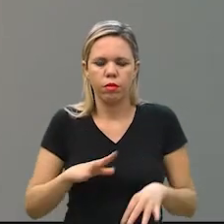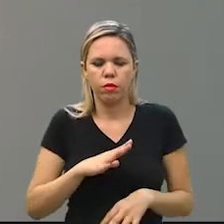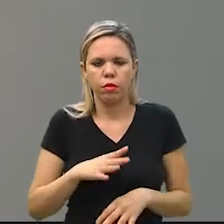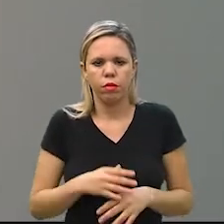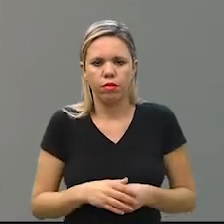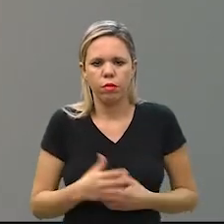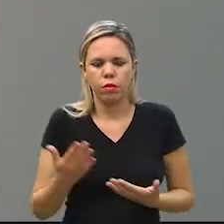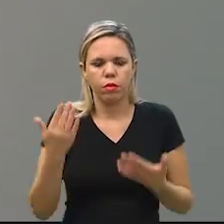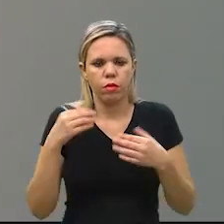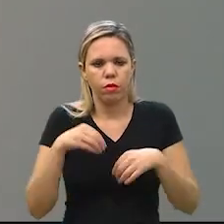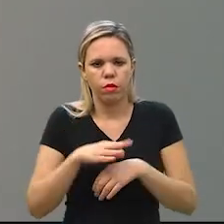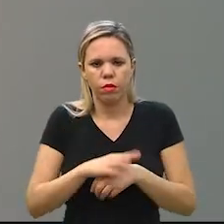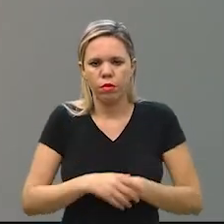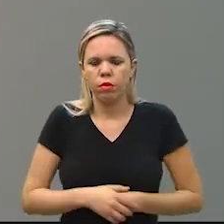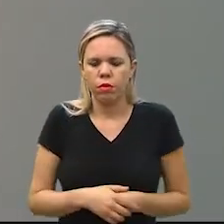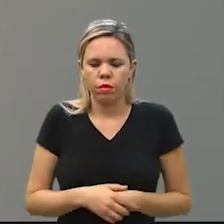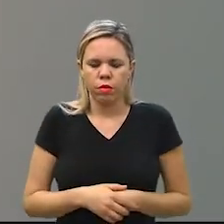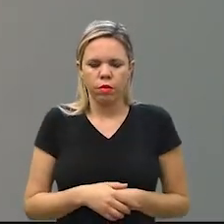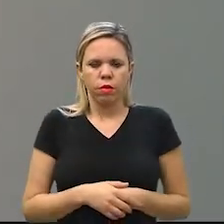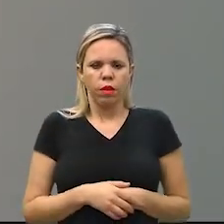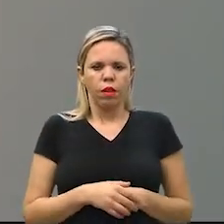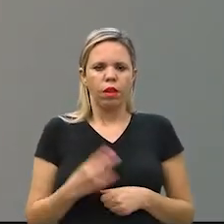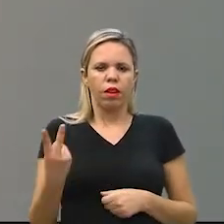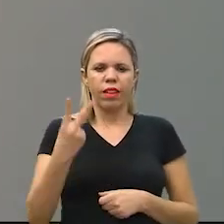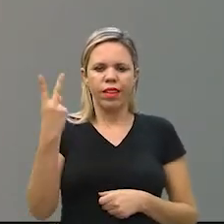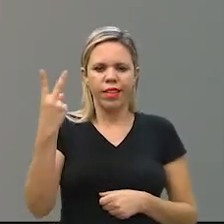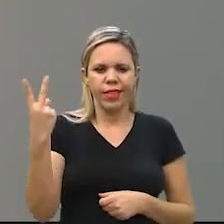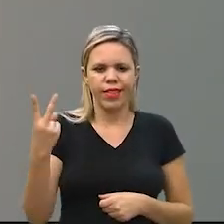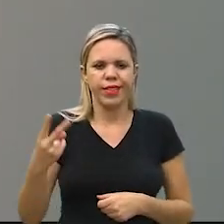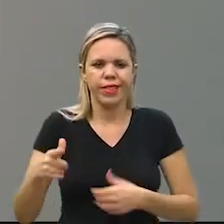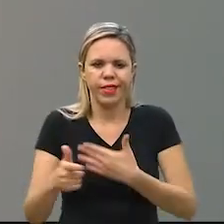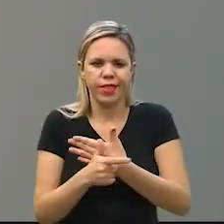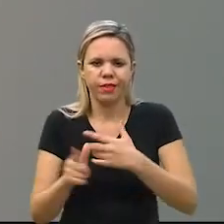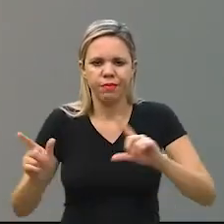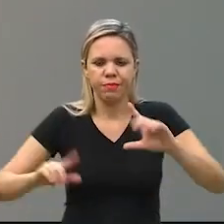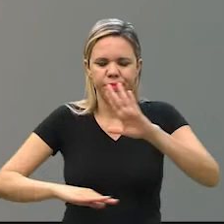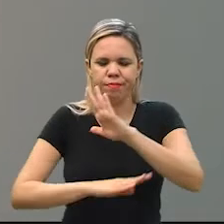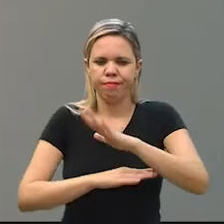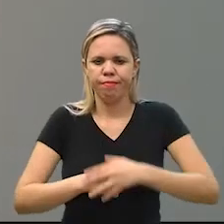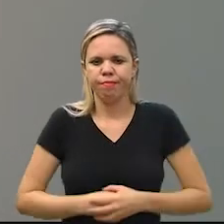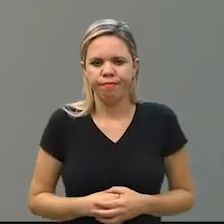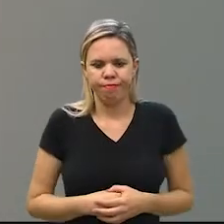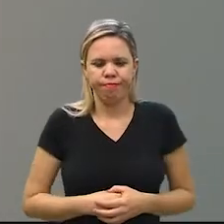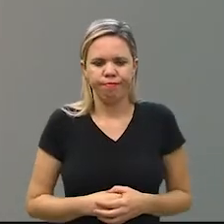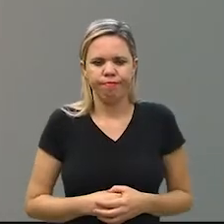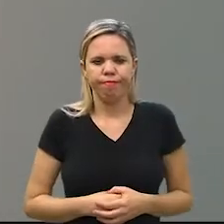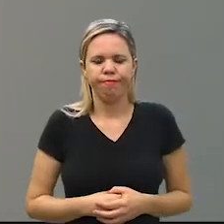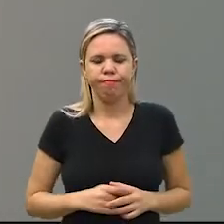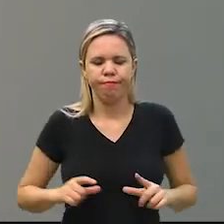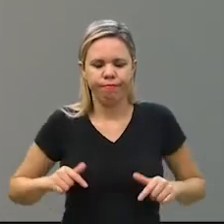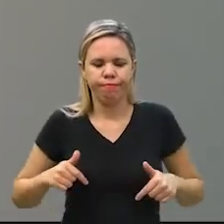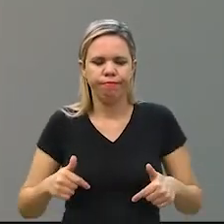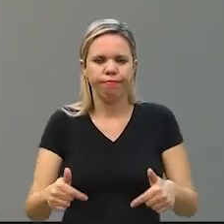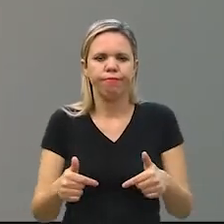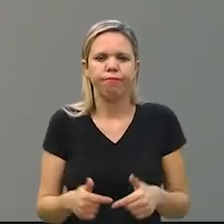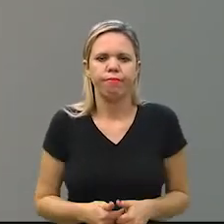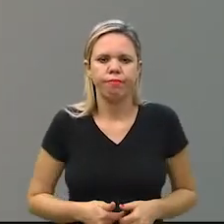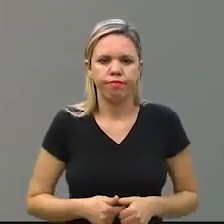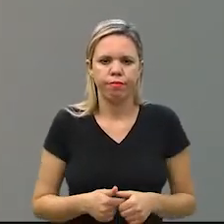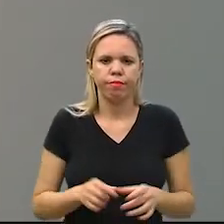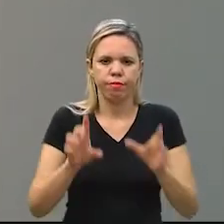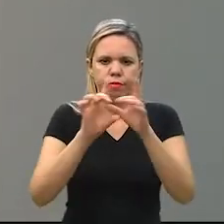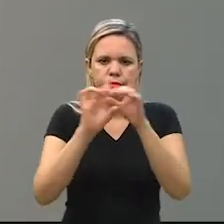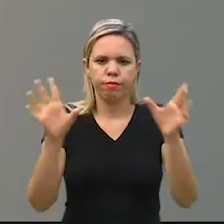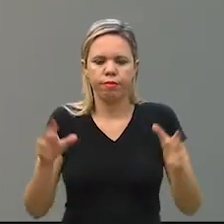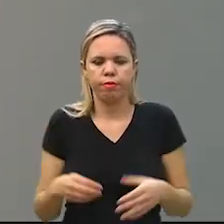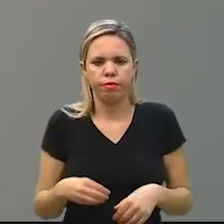Então eu quero deixar aqui o reconhecimento do papel da TV Câmara, que tem desempenhado do princípio